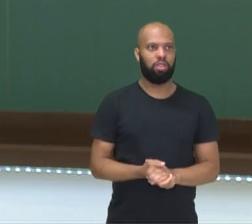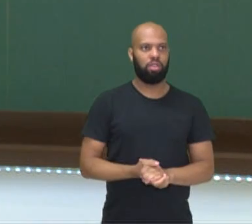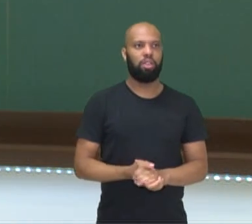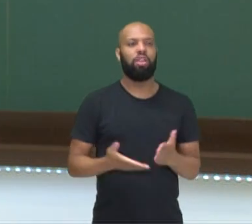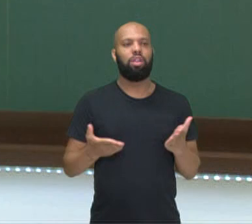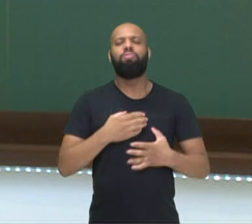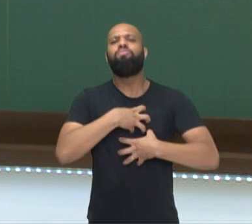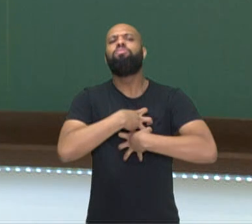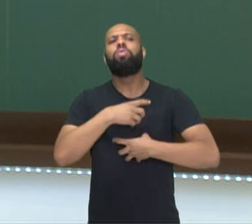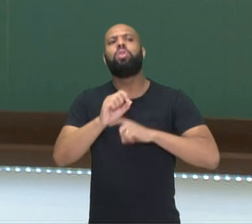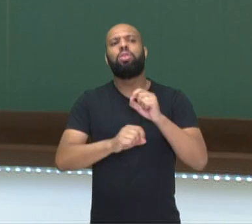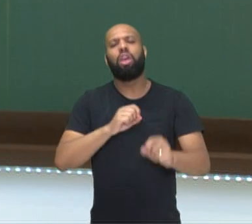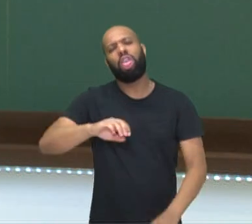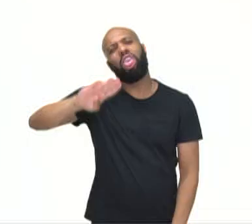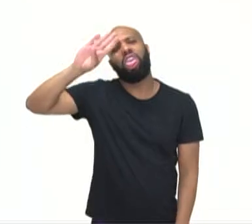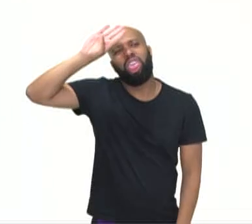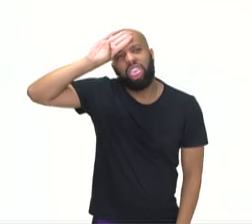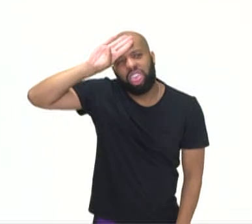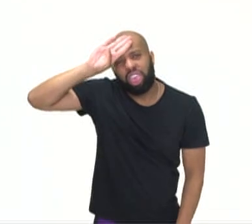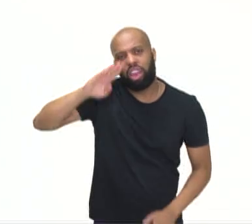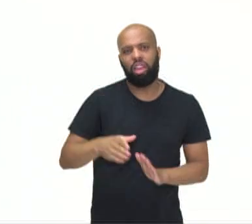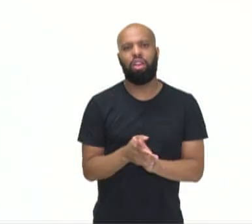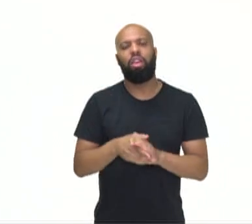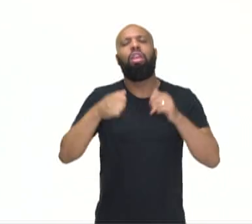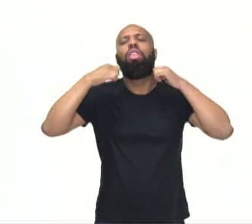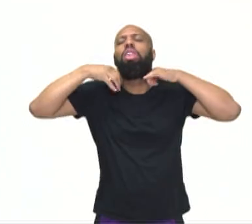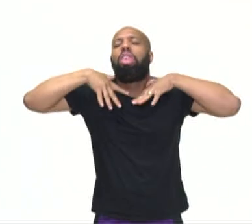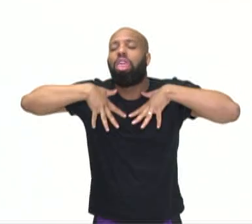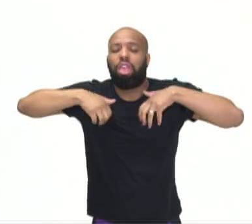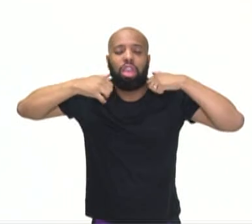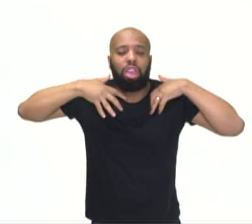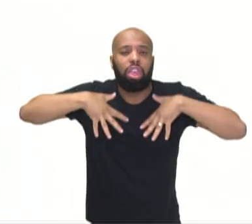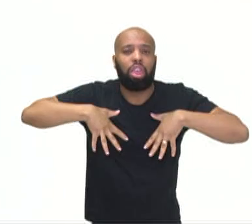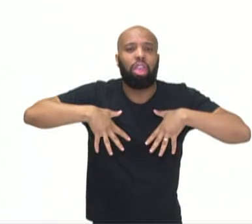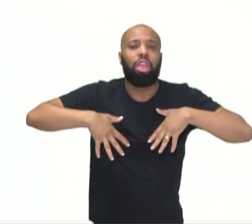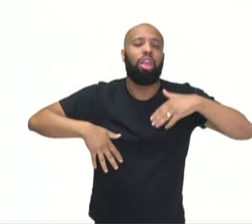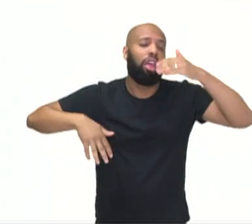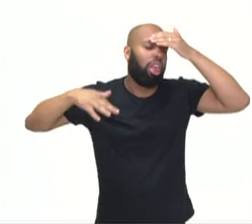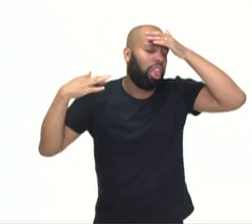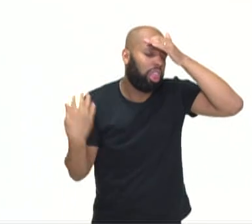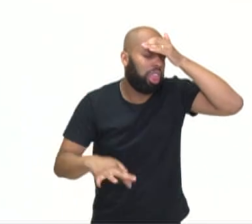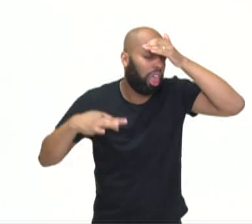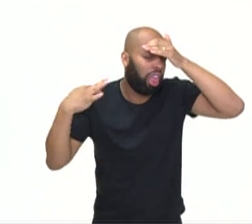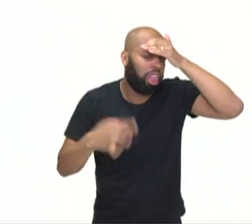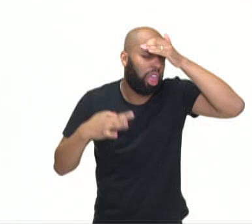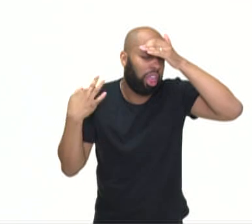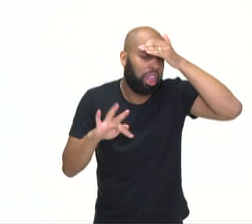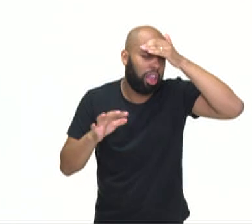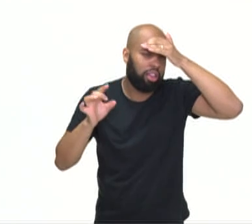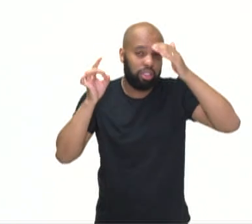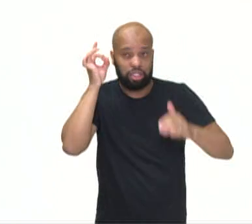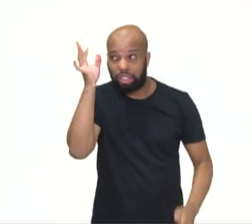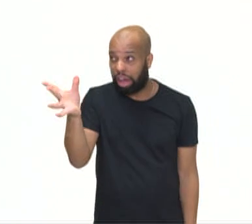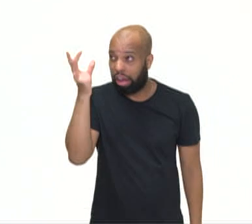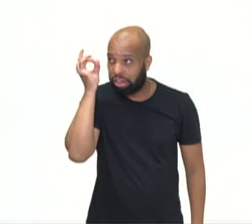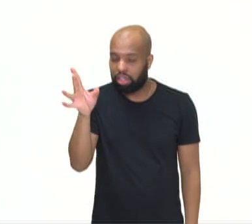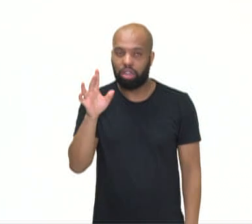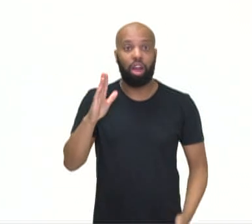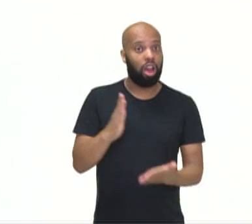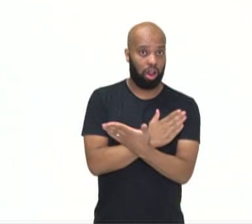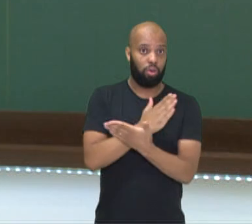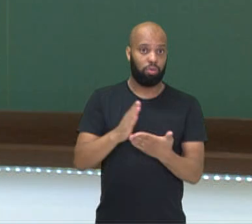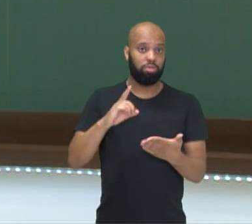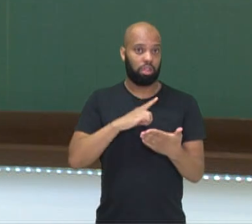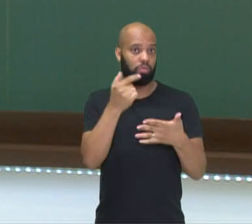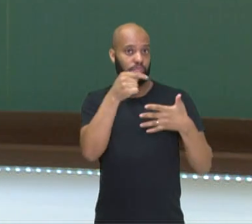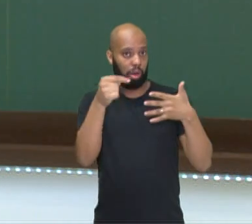Os sintomas: febre, suor, dores de cabeça. Então, claro que são alguns sintomas,